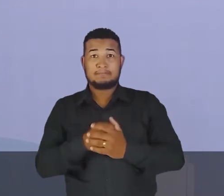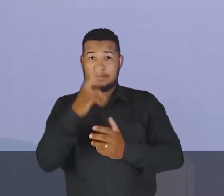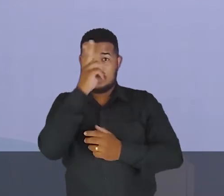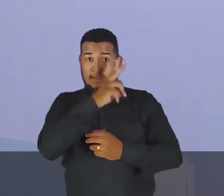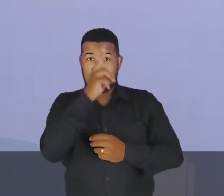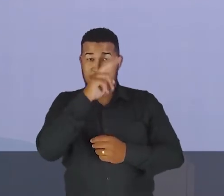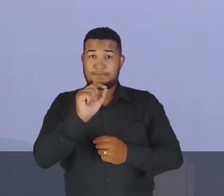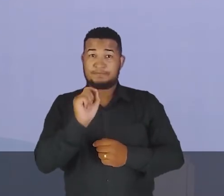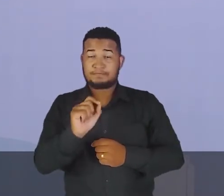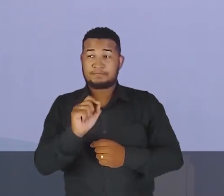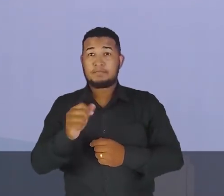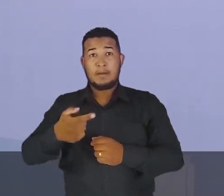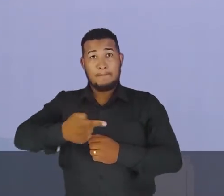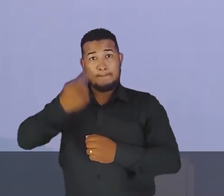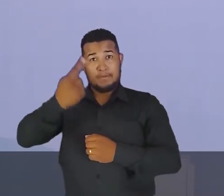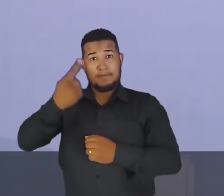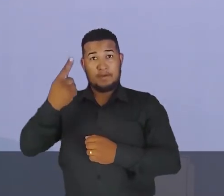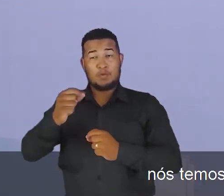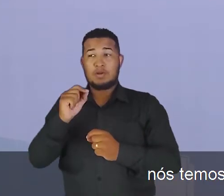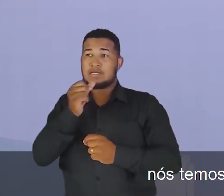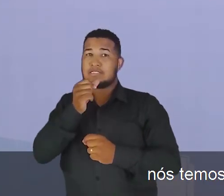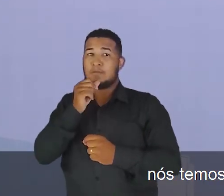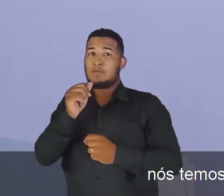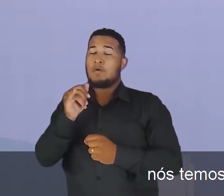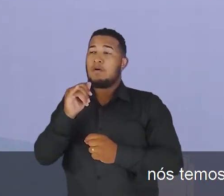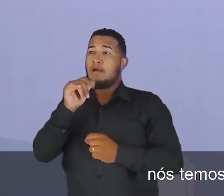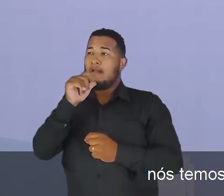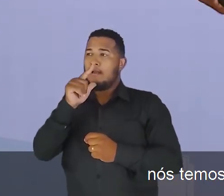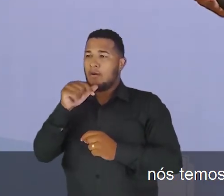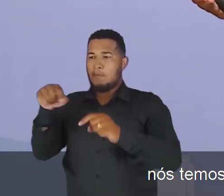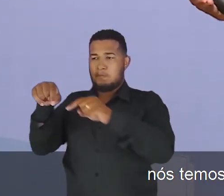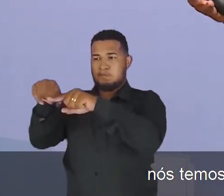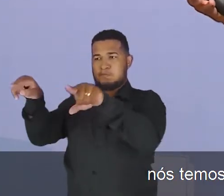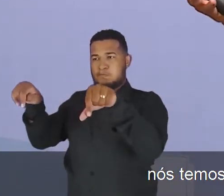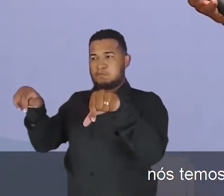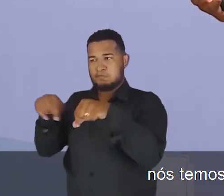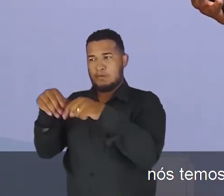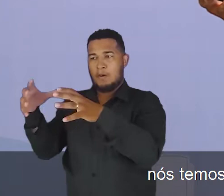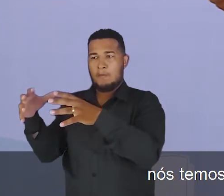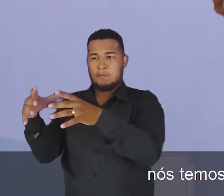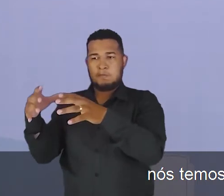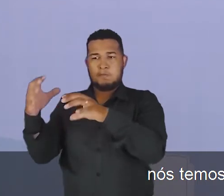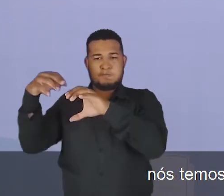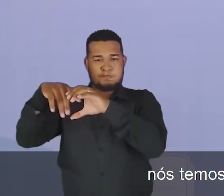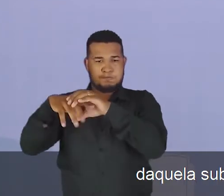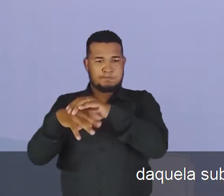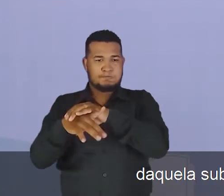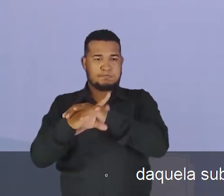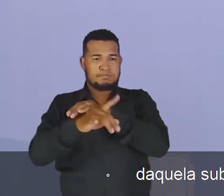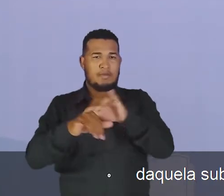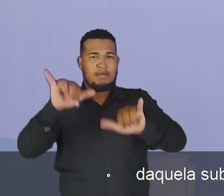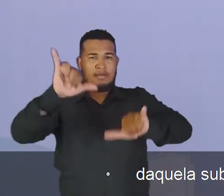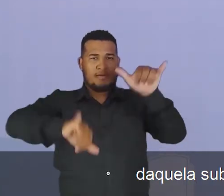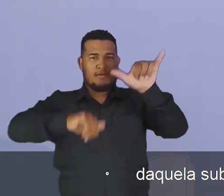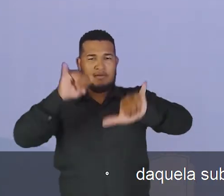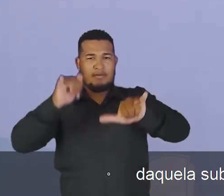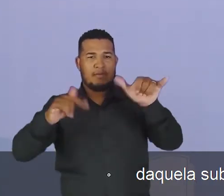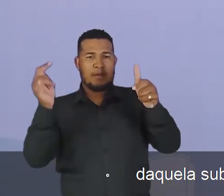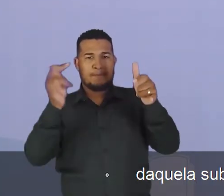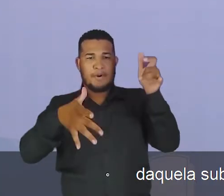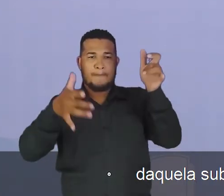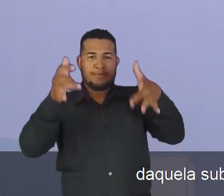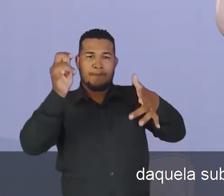lembra, primeiro estágio, né, nós temos a floculação, que é a formação dos flocos, através da adição daquelas substâncias